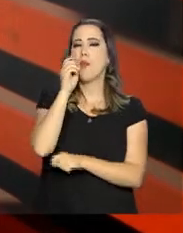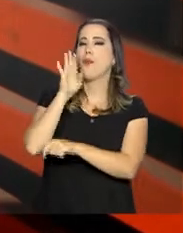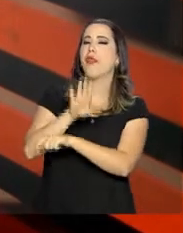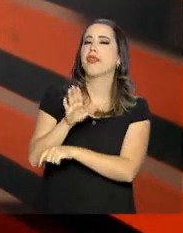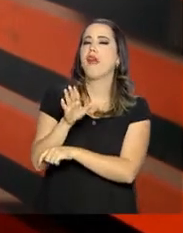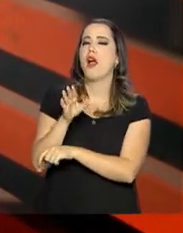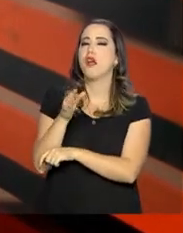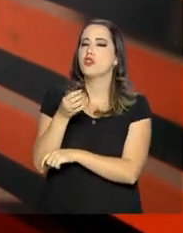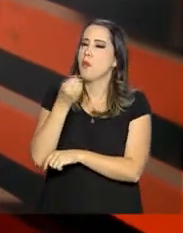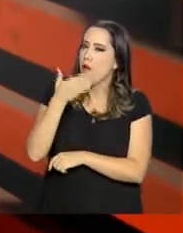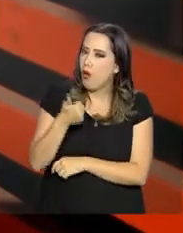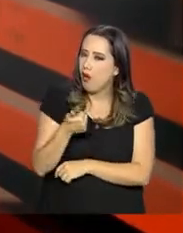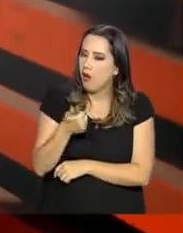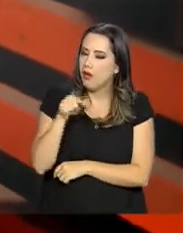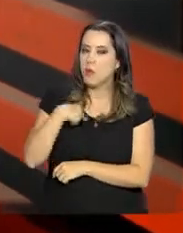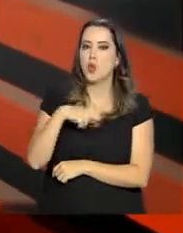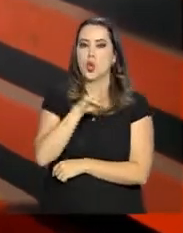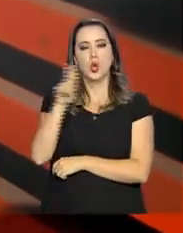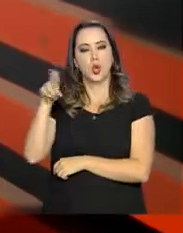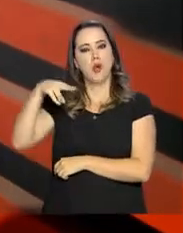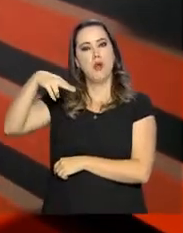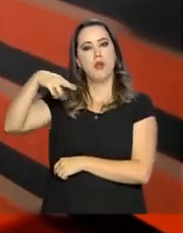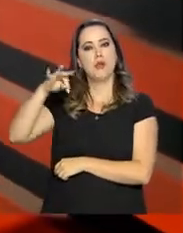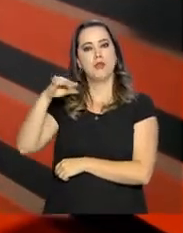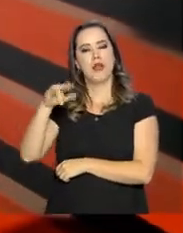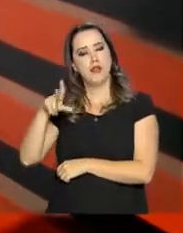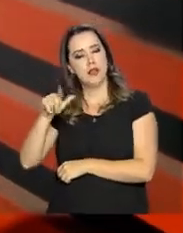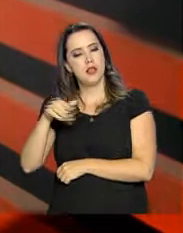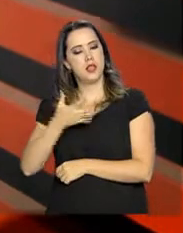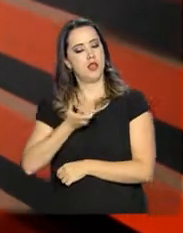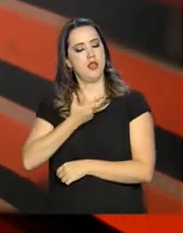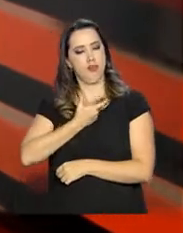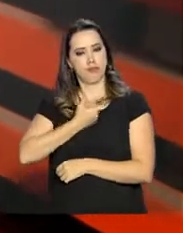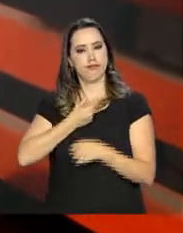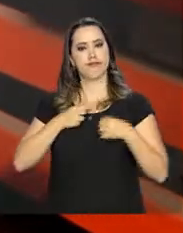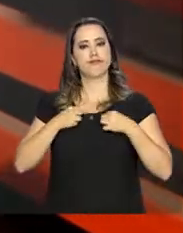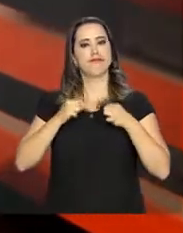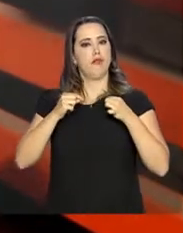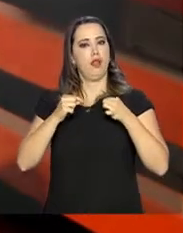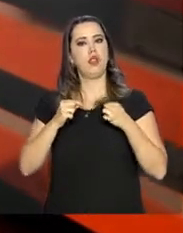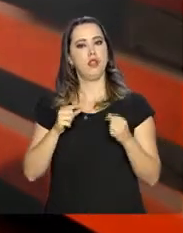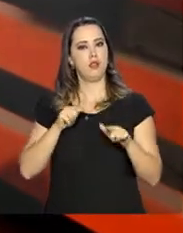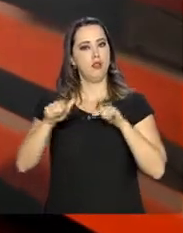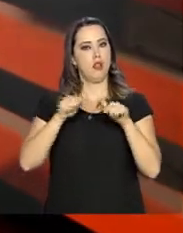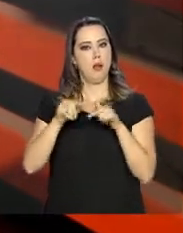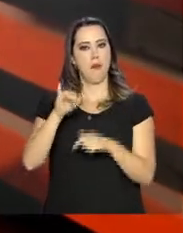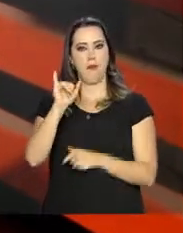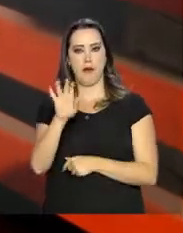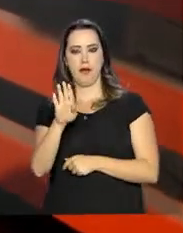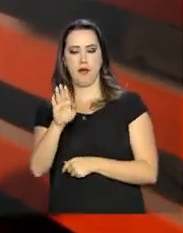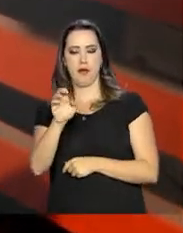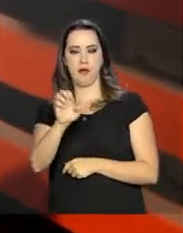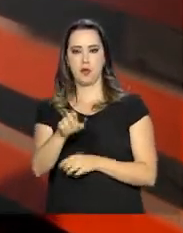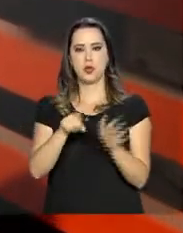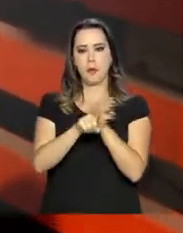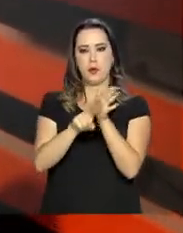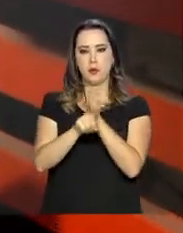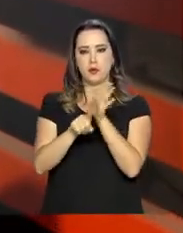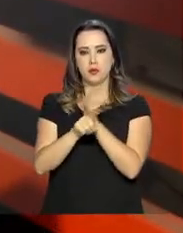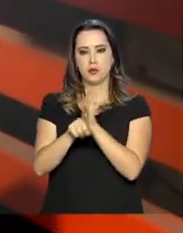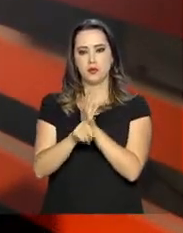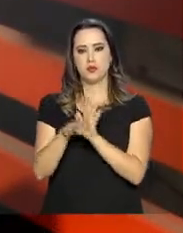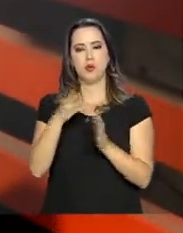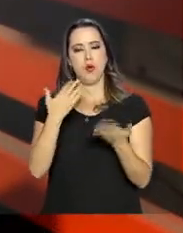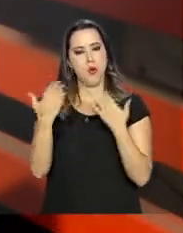tudo bem? Meu nome é Thalita e eu trabalho no IBGE, eu sou agente de pesquisas. Nós estamos passando aqui na quadra fazendo umas perguntas